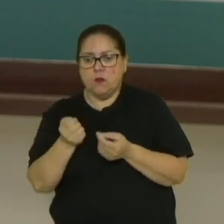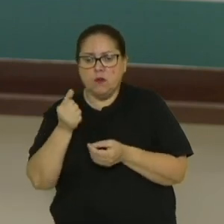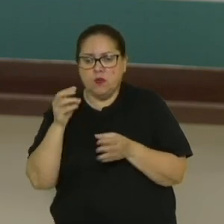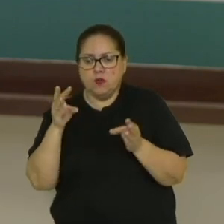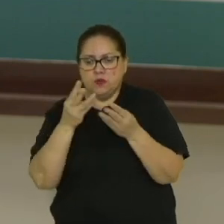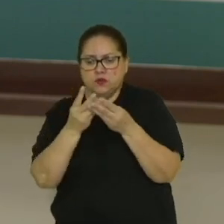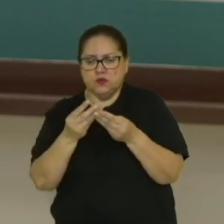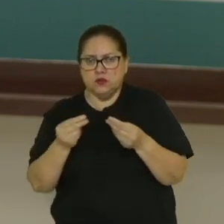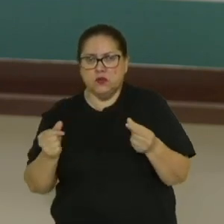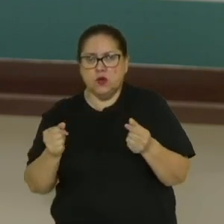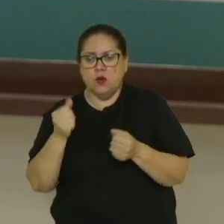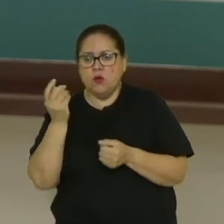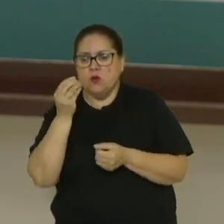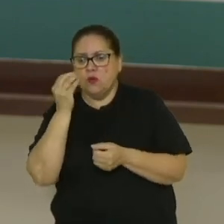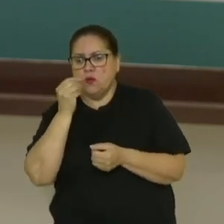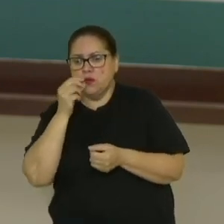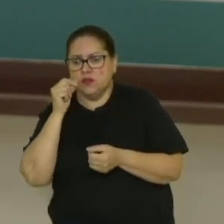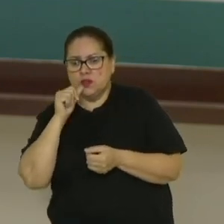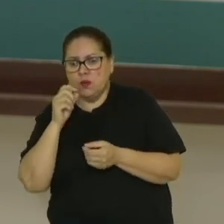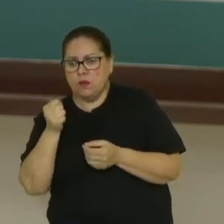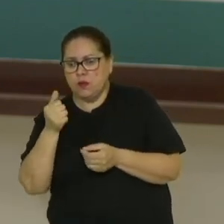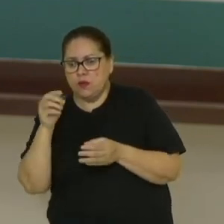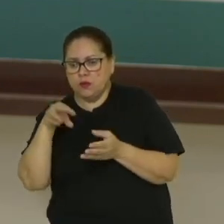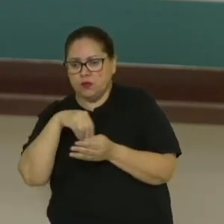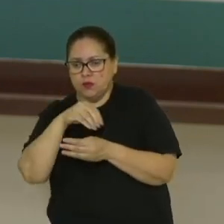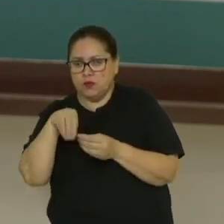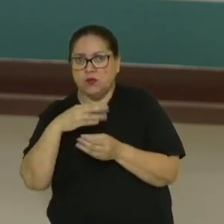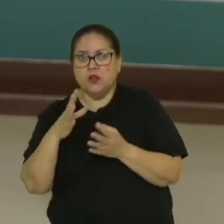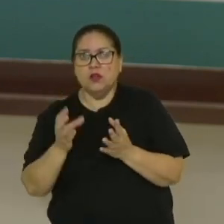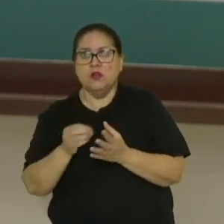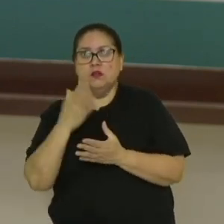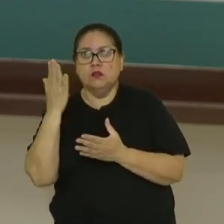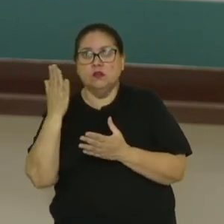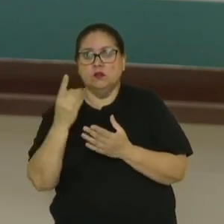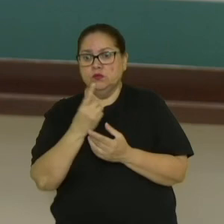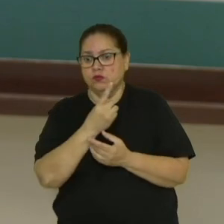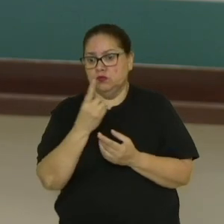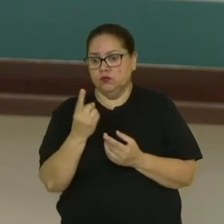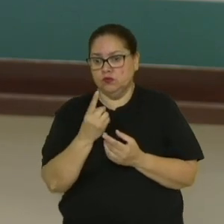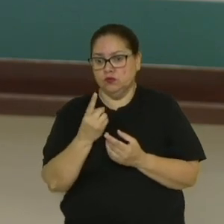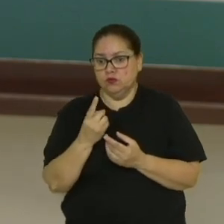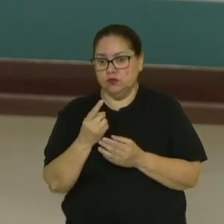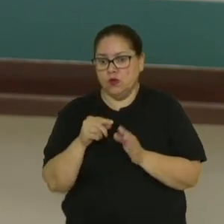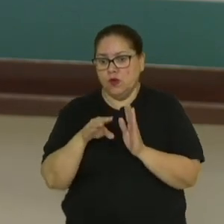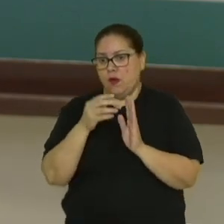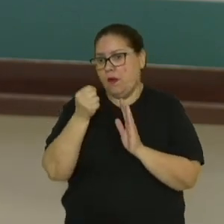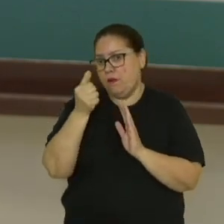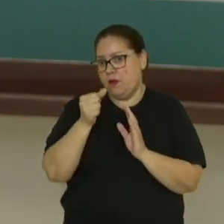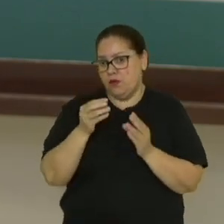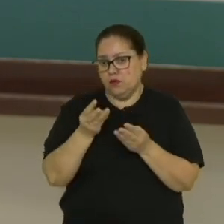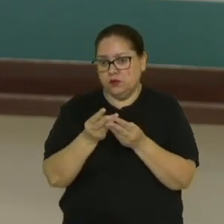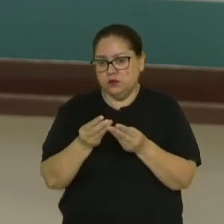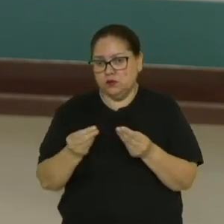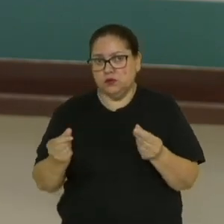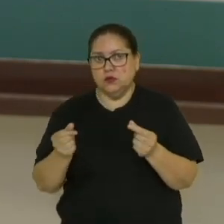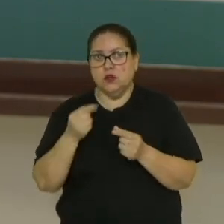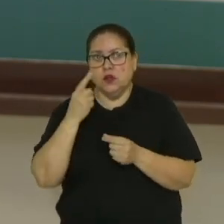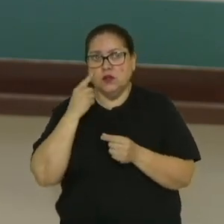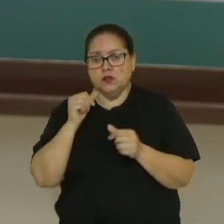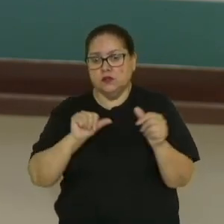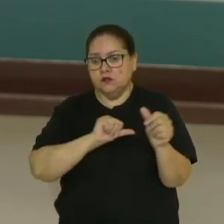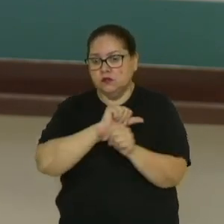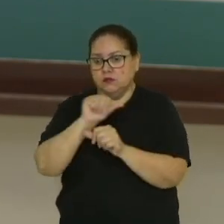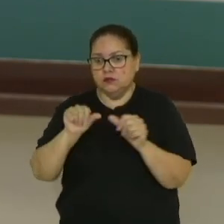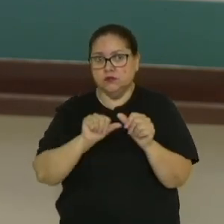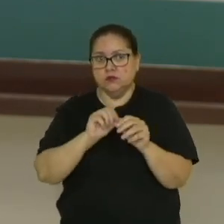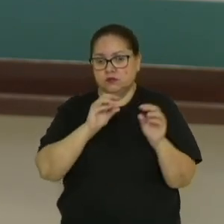e outro sal pouco solúvel em água, ou seja, a reação ocorre, pois um dos produtos é menos solúvel. E aí a gente consegue ver, né, a troca